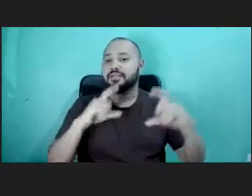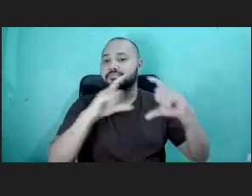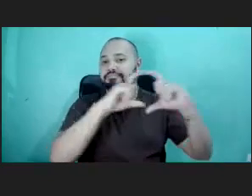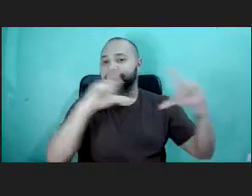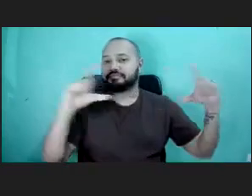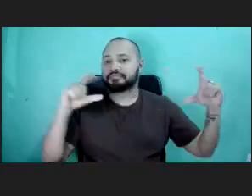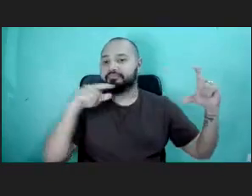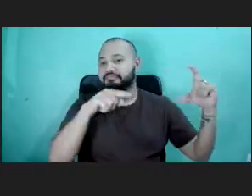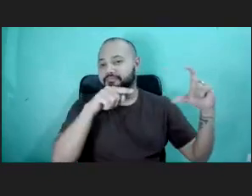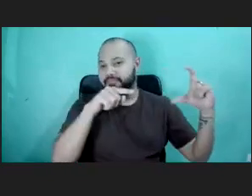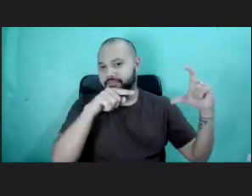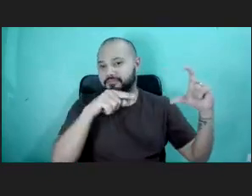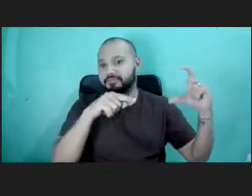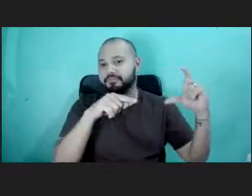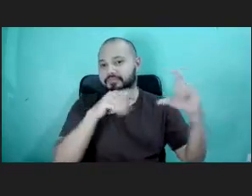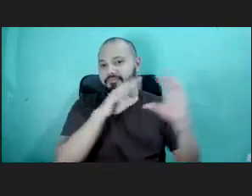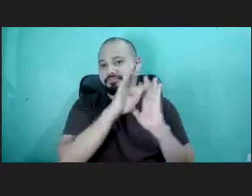descrição